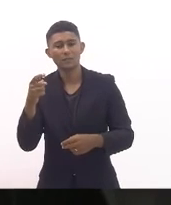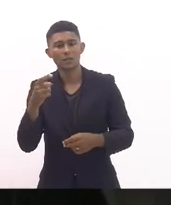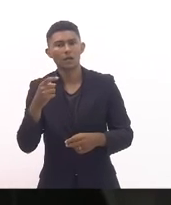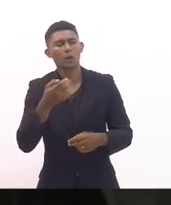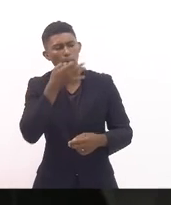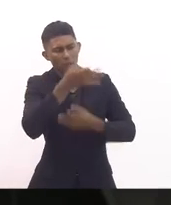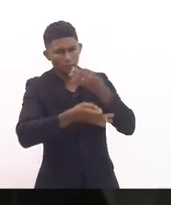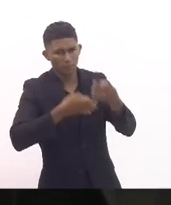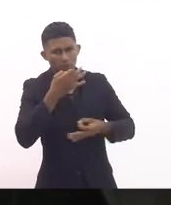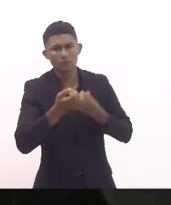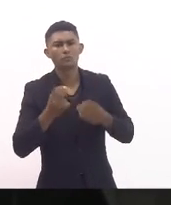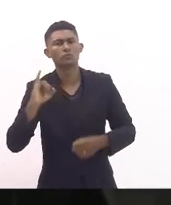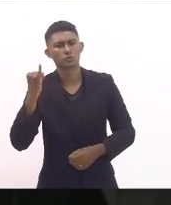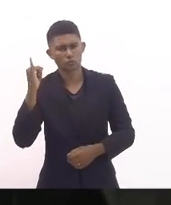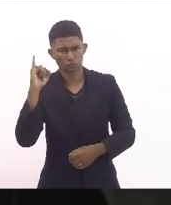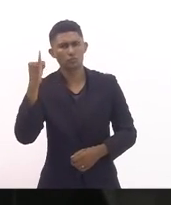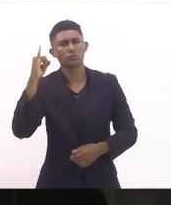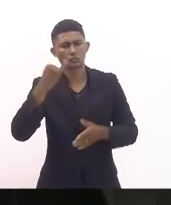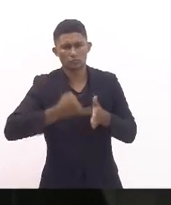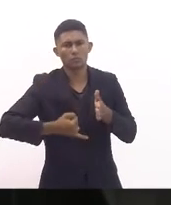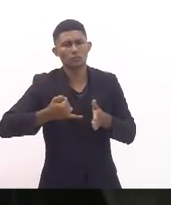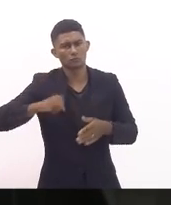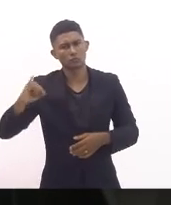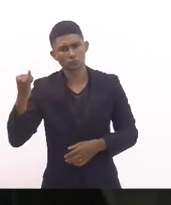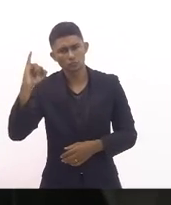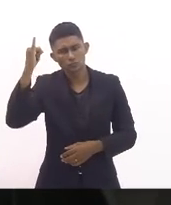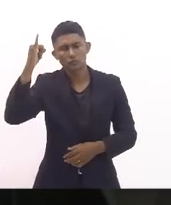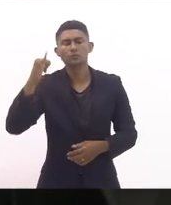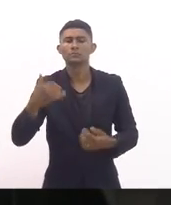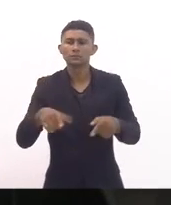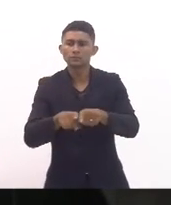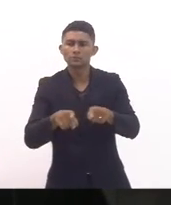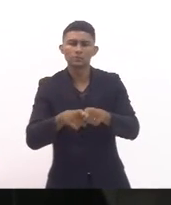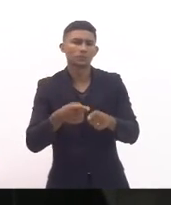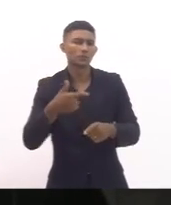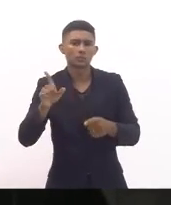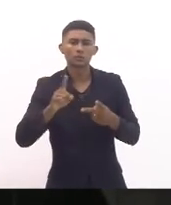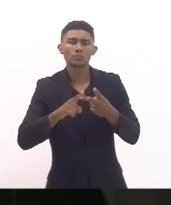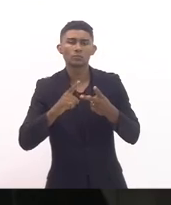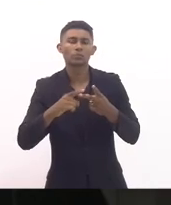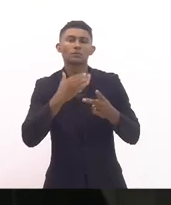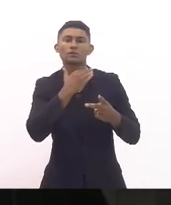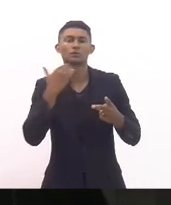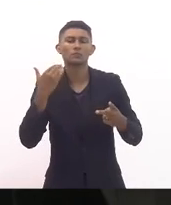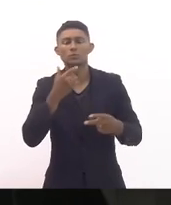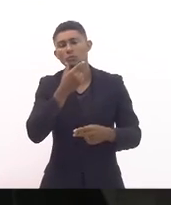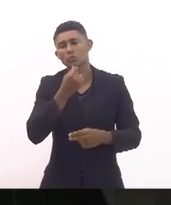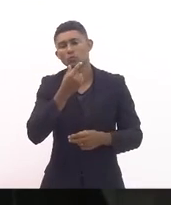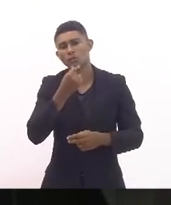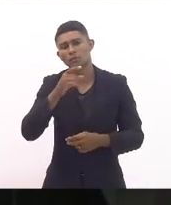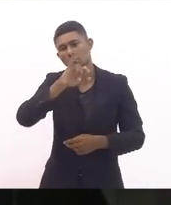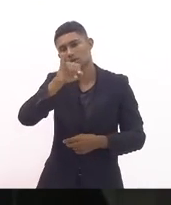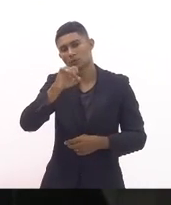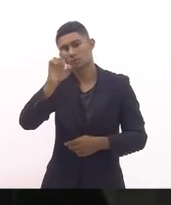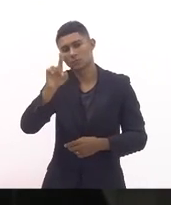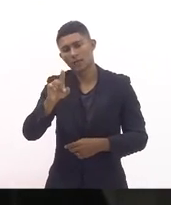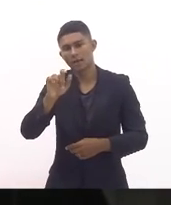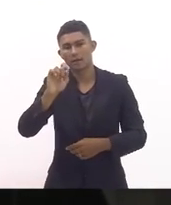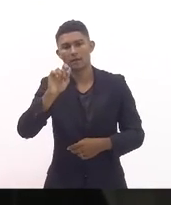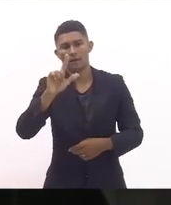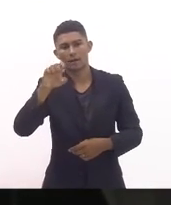do Brasil e eu eu lembraria de outra figura dos Paulo o falecido ex-vice-presidente da República José de Alencar que